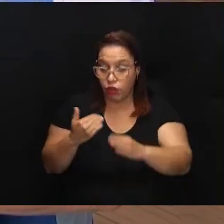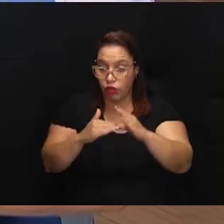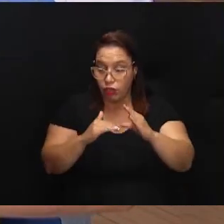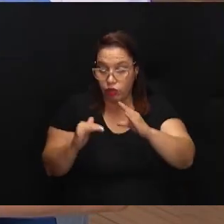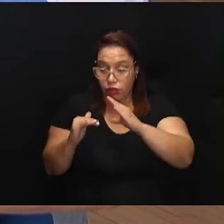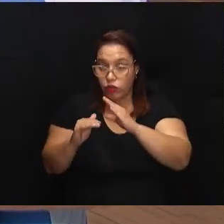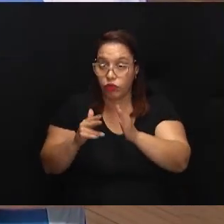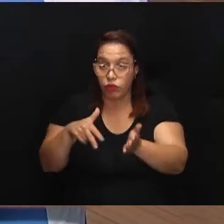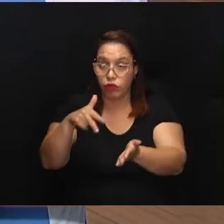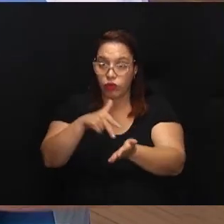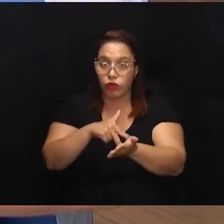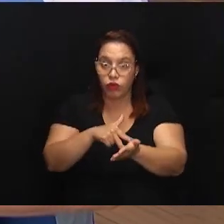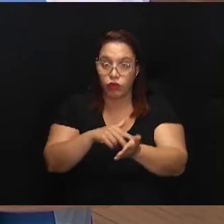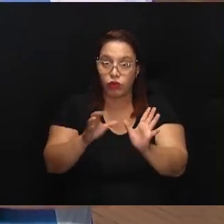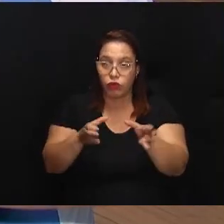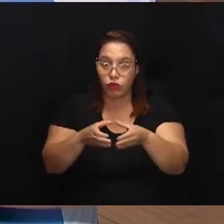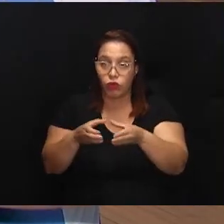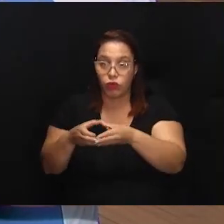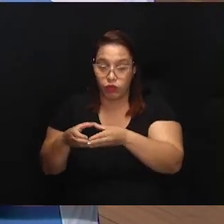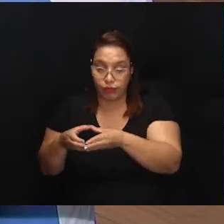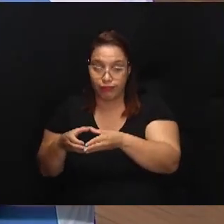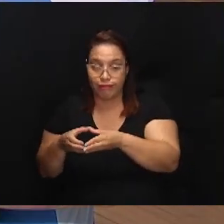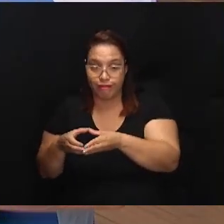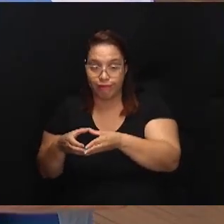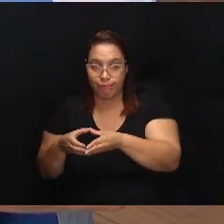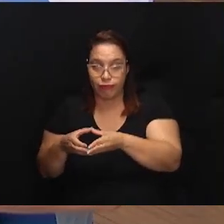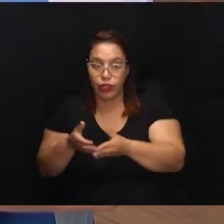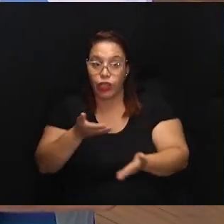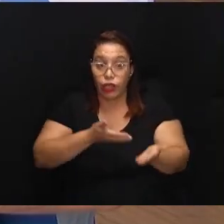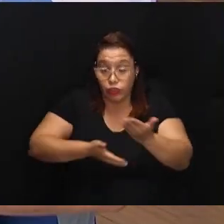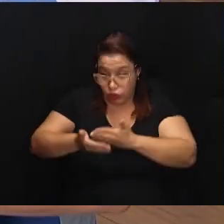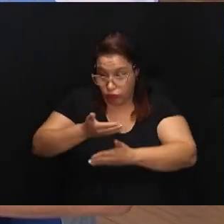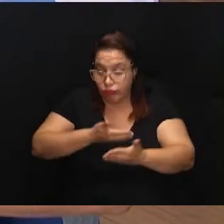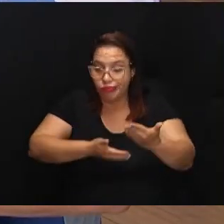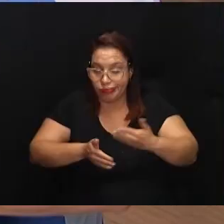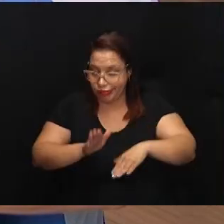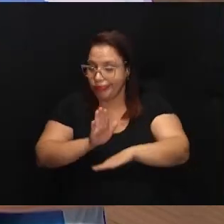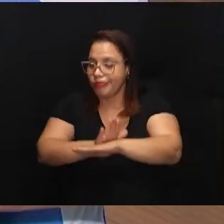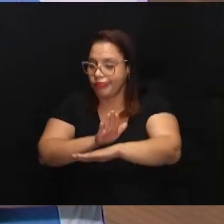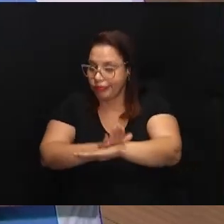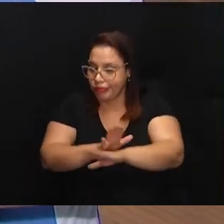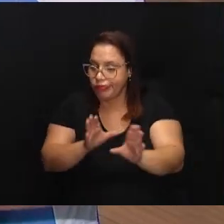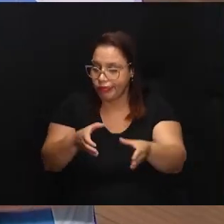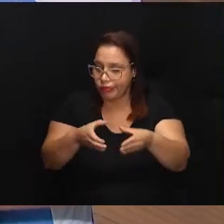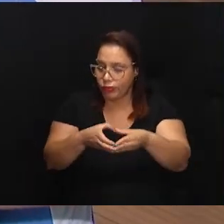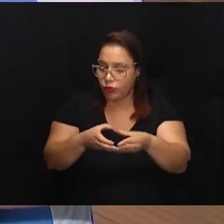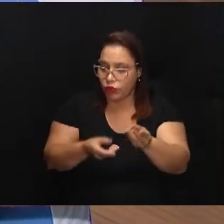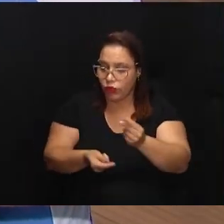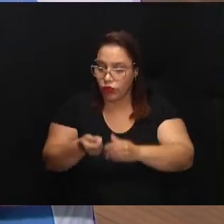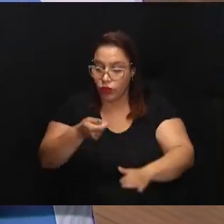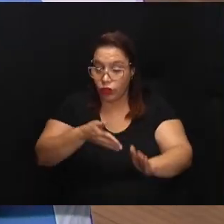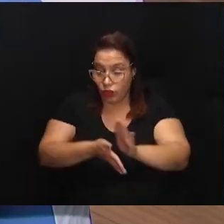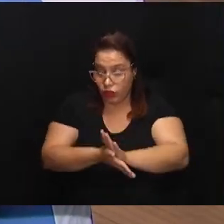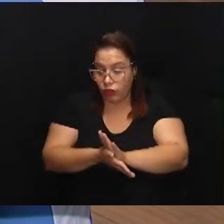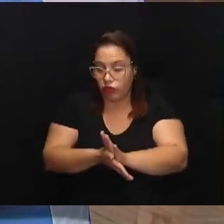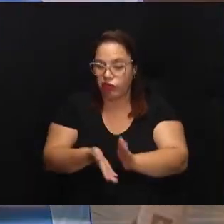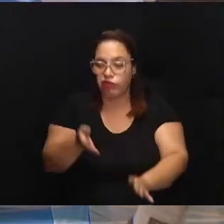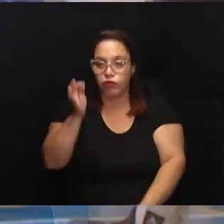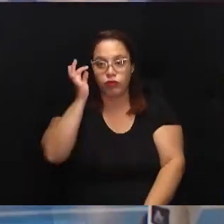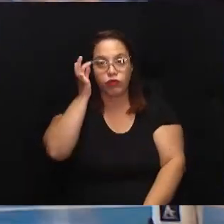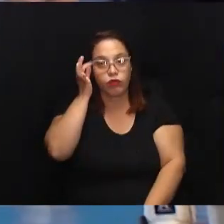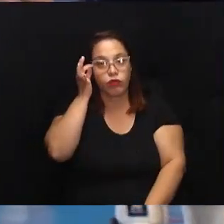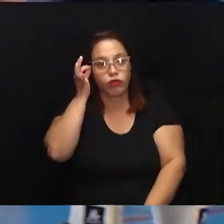né, e disponibilizou para as equipes esse recurso. A gente está colaborando, né, para que essas equipes tenham os recursos e que exista